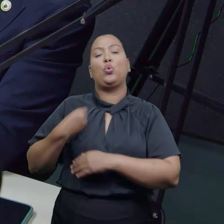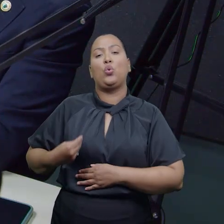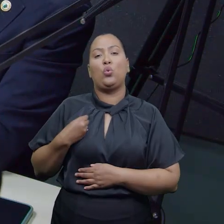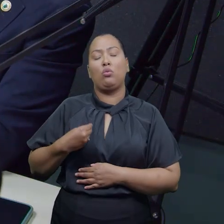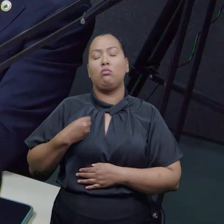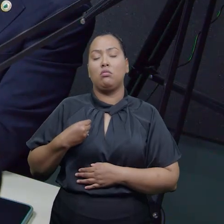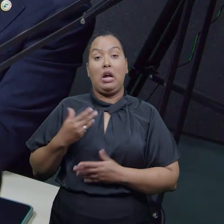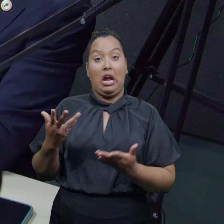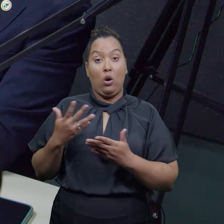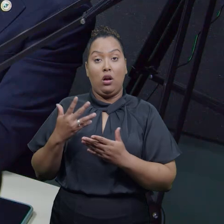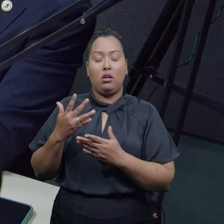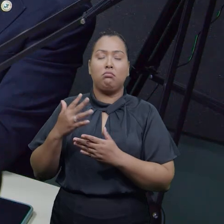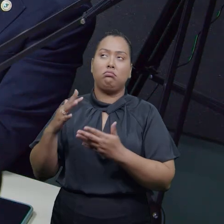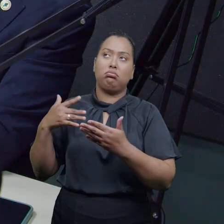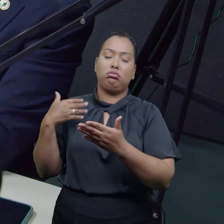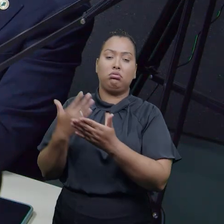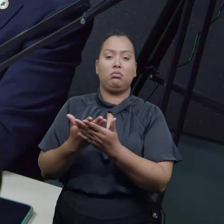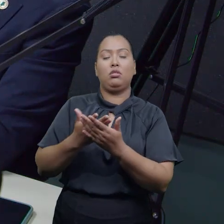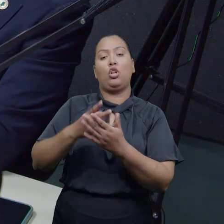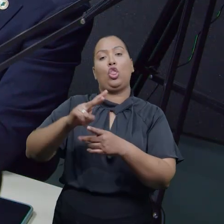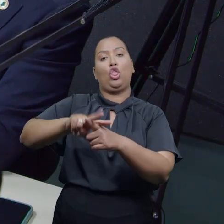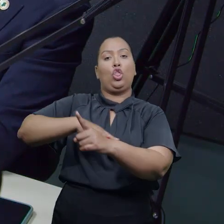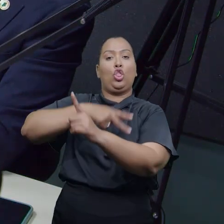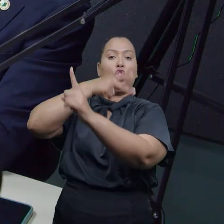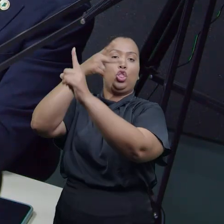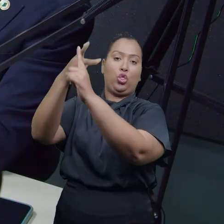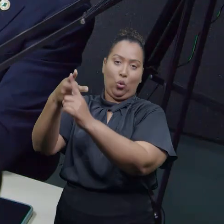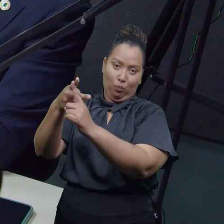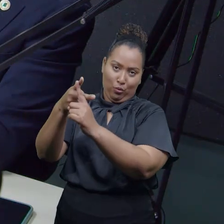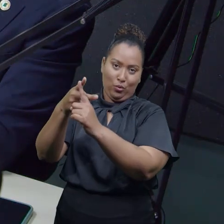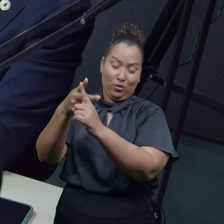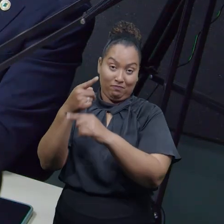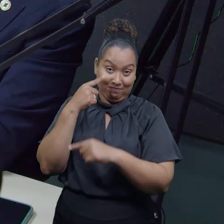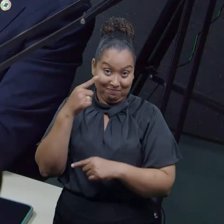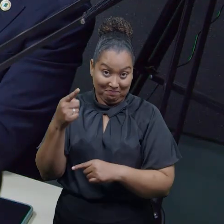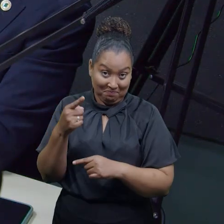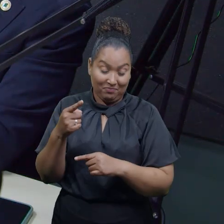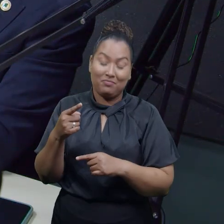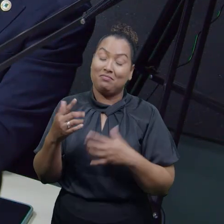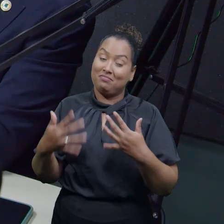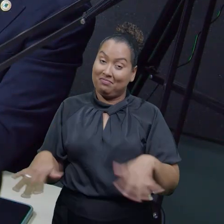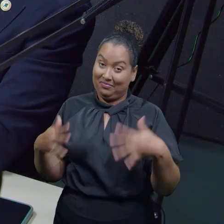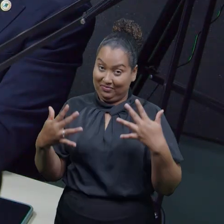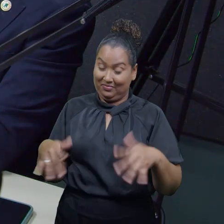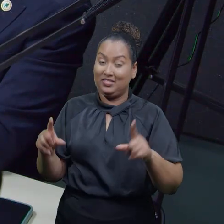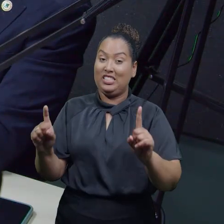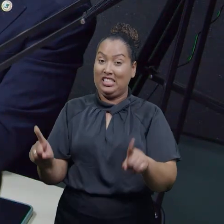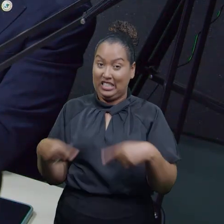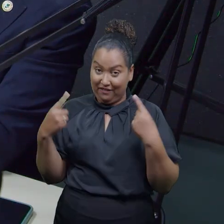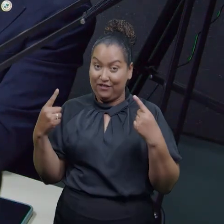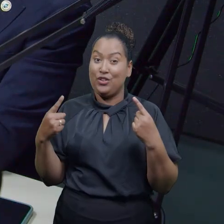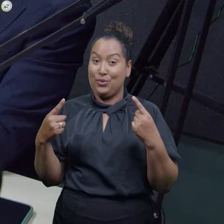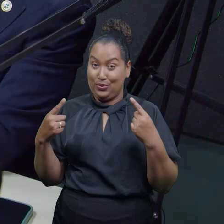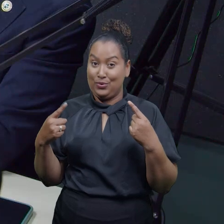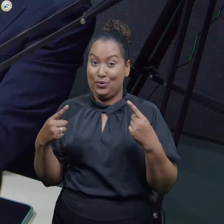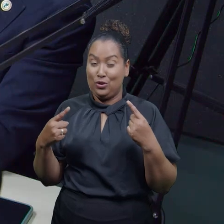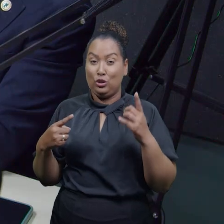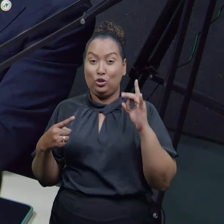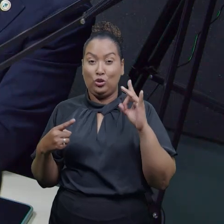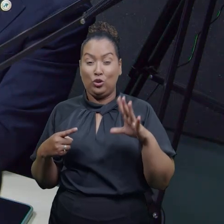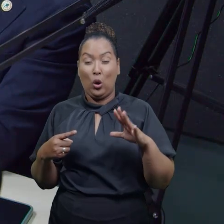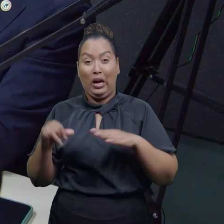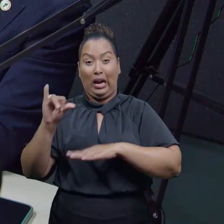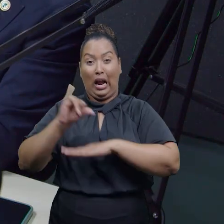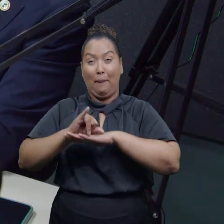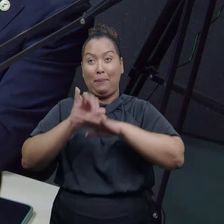em seus domínios dobrou. Então vejamos que é um cenário de desafio que se impõe não só aos grandes centros,